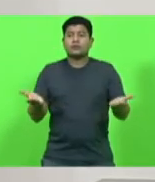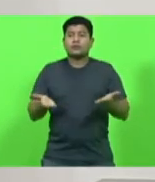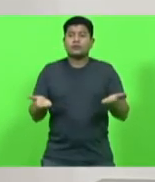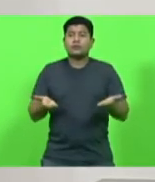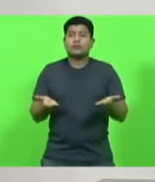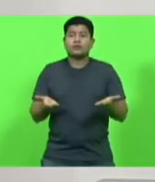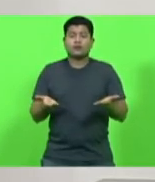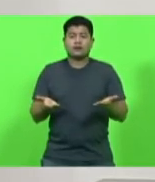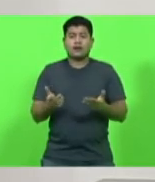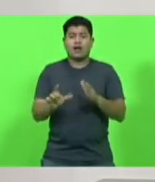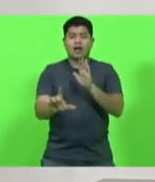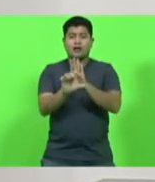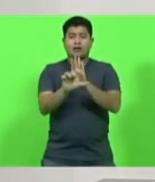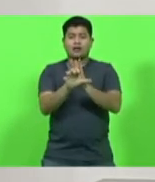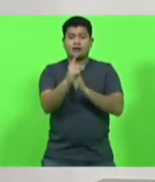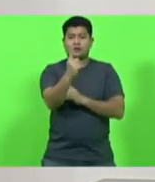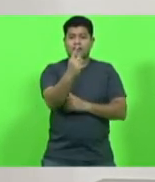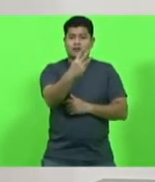Lei